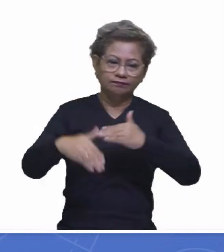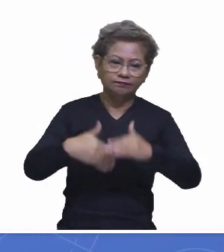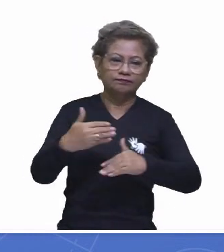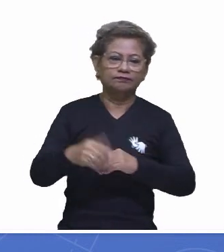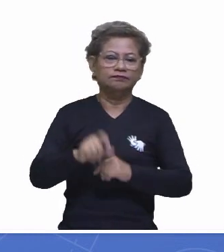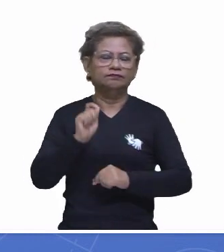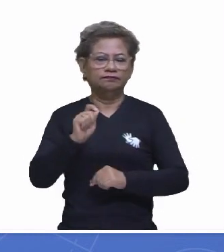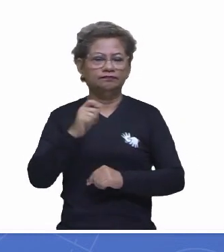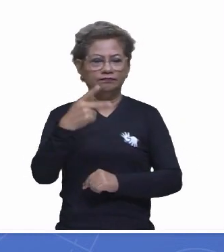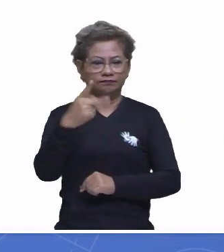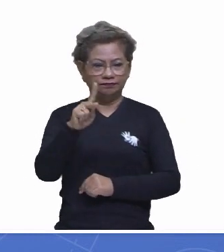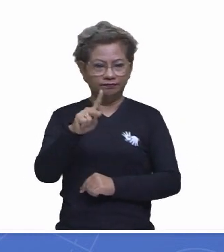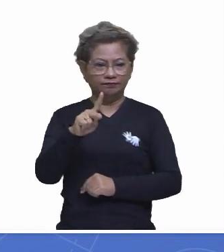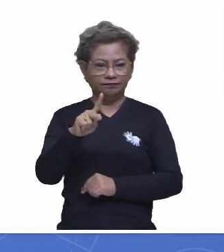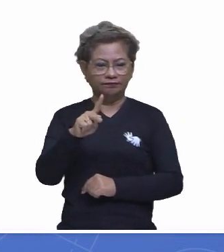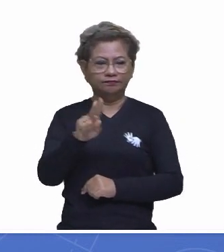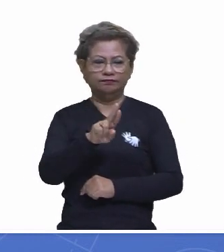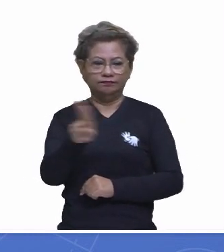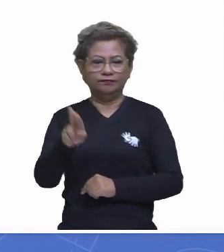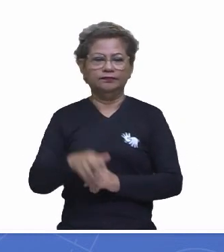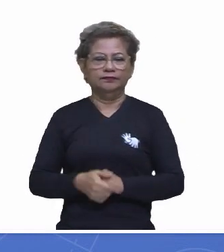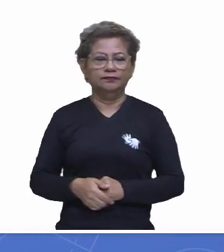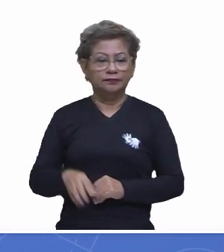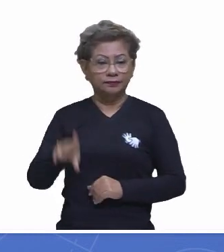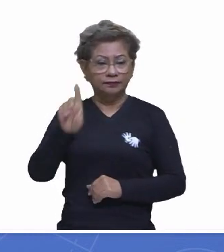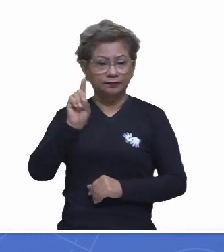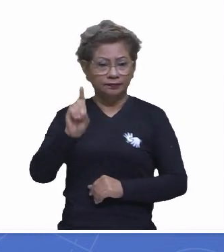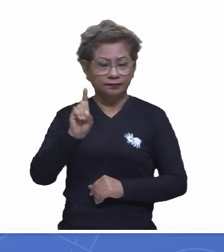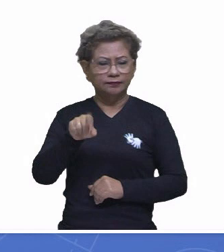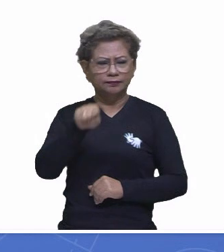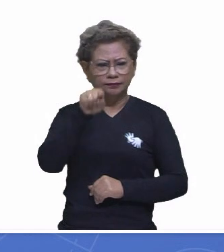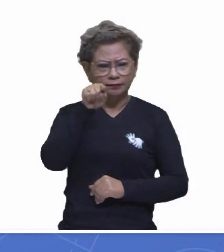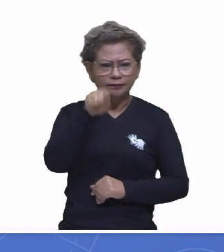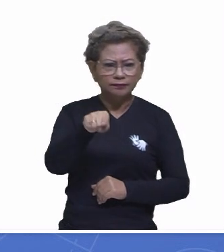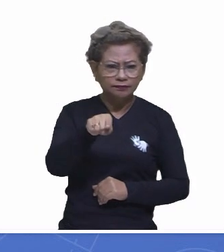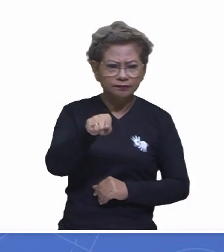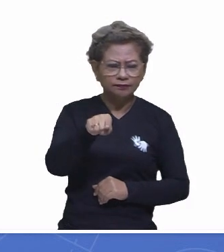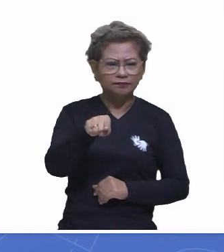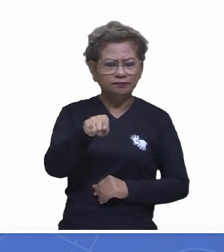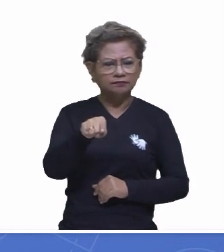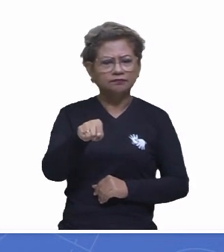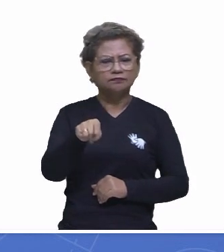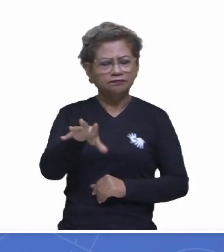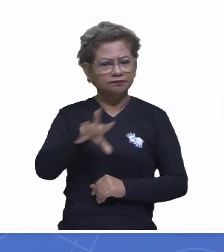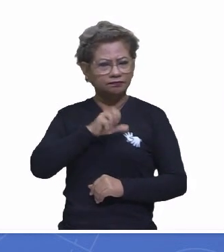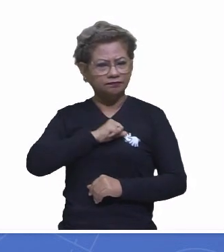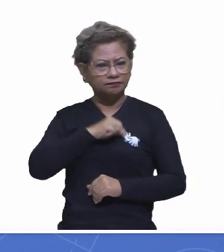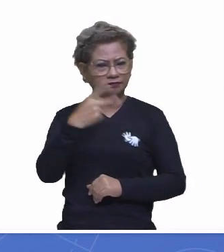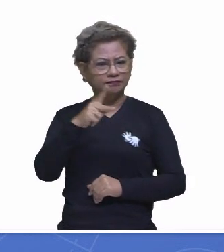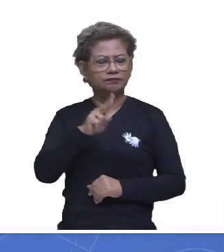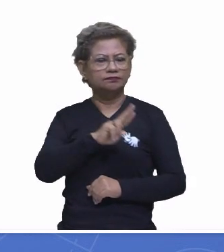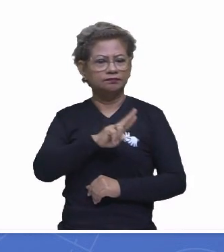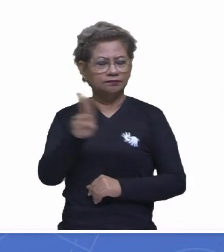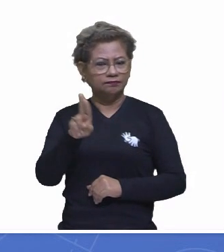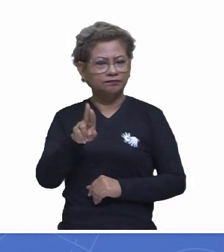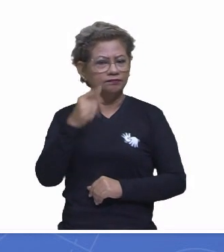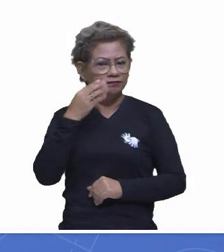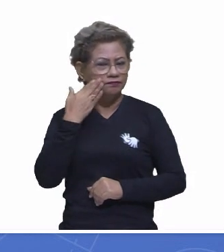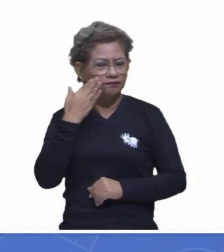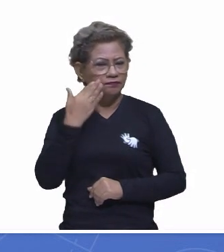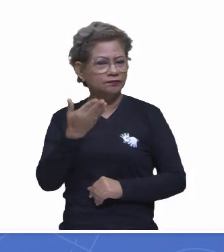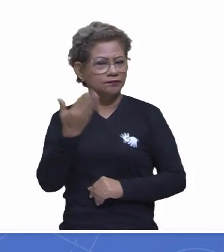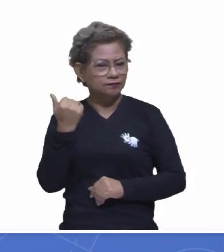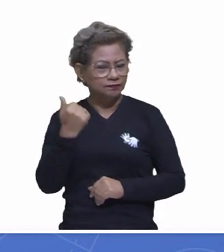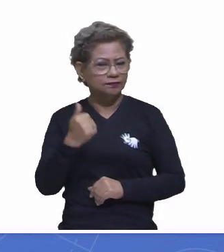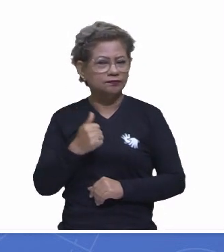ele. Certo? Então, quando a gente observa lá no nosso texto, agilizando aqui um pouquinho mais a nossa correção, vamos identificar logo